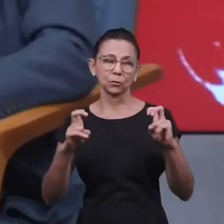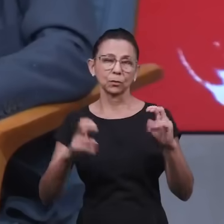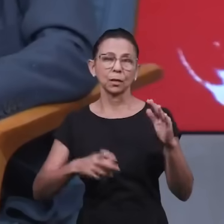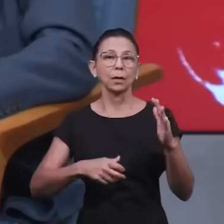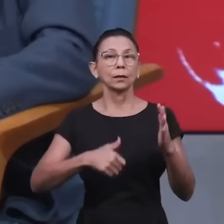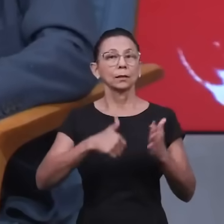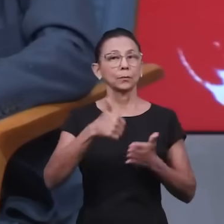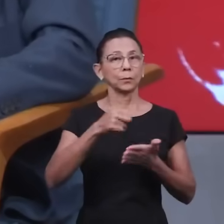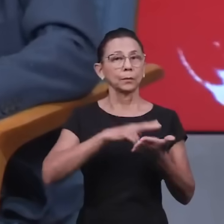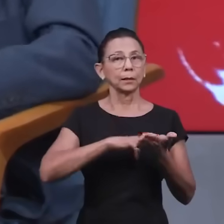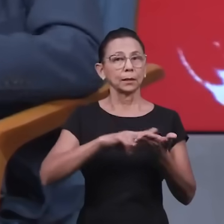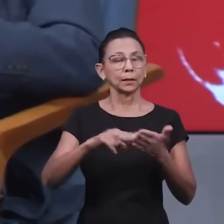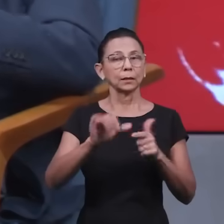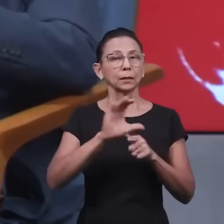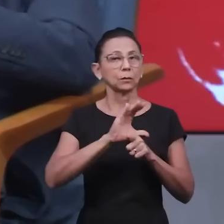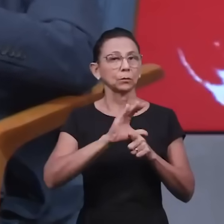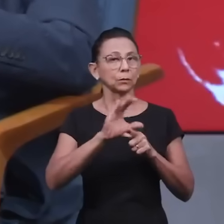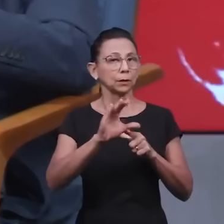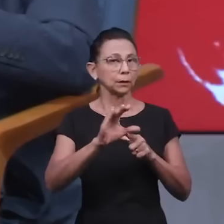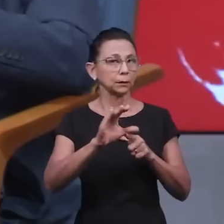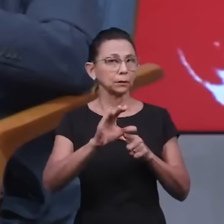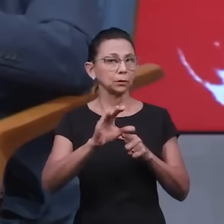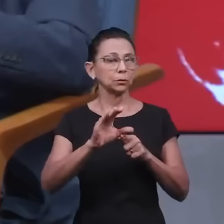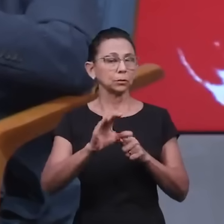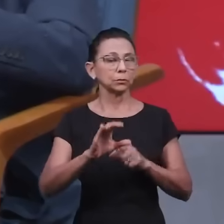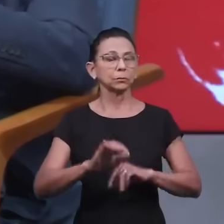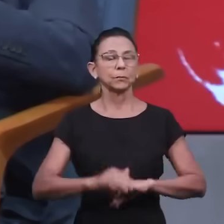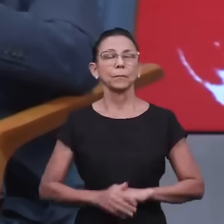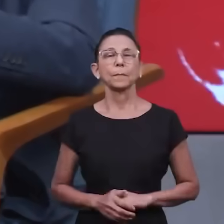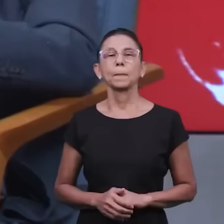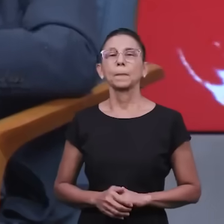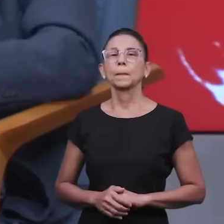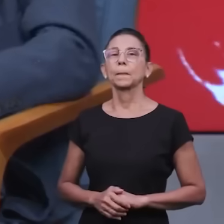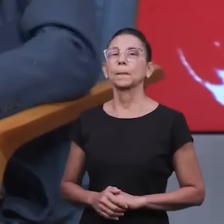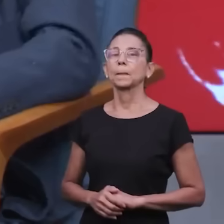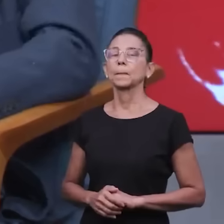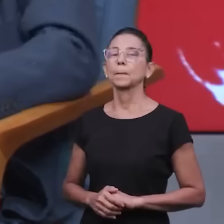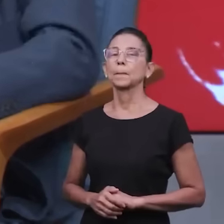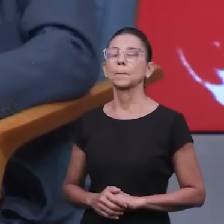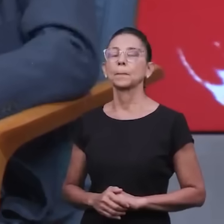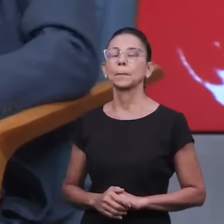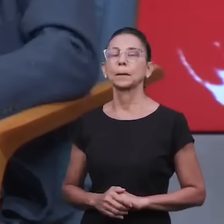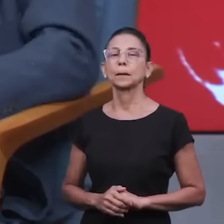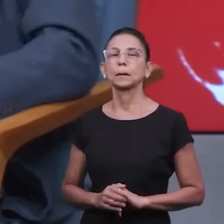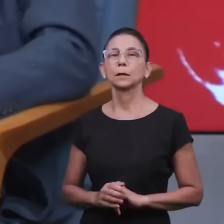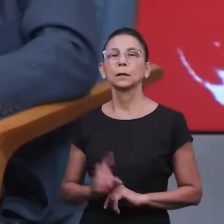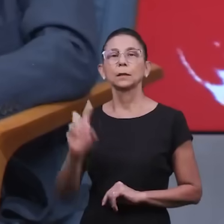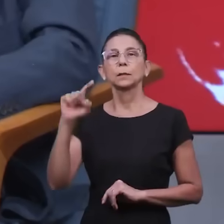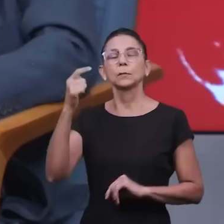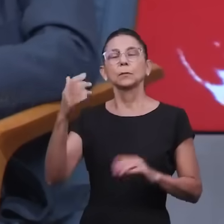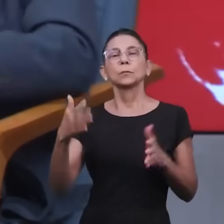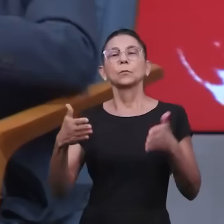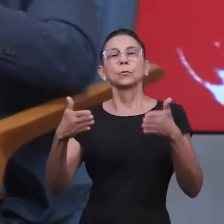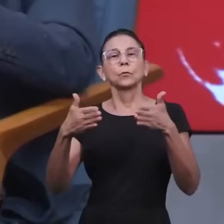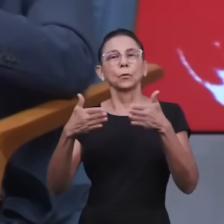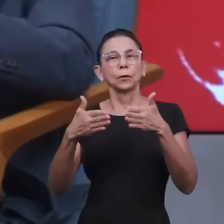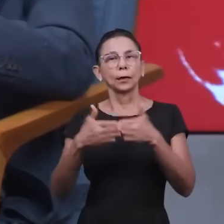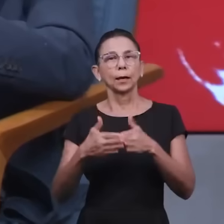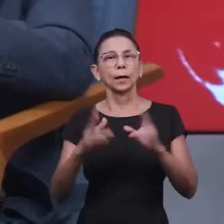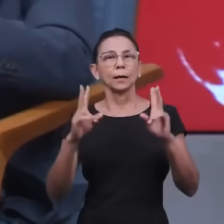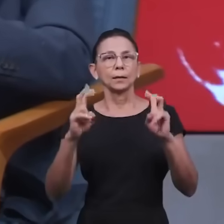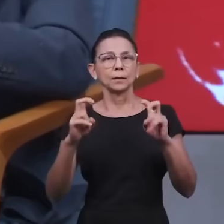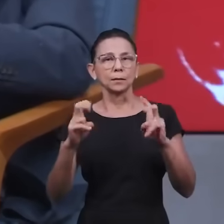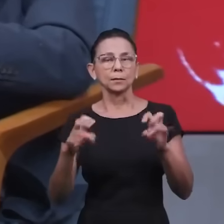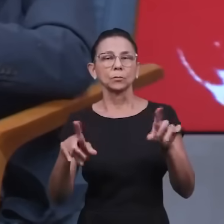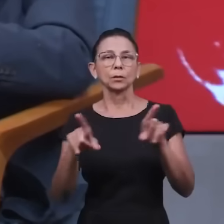aos Coríntios. Depois nós vamos ver com bastante cuidado e ênfase, quando ele aborda